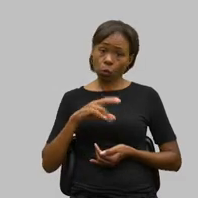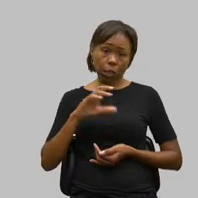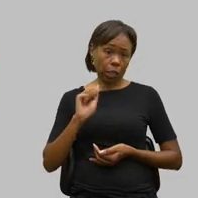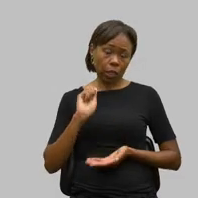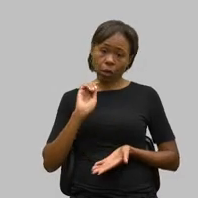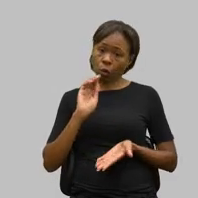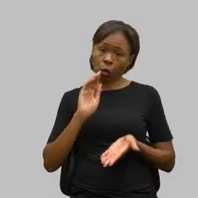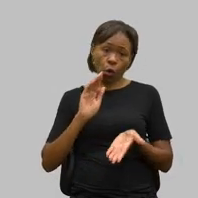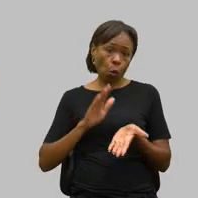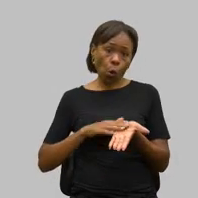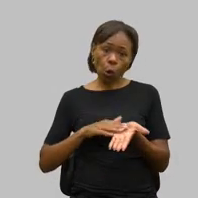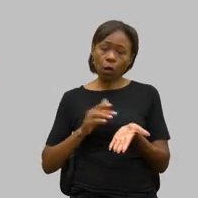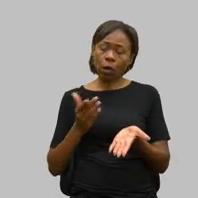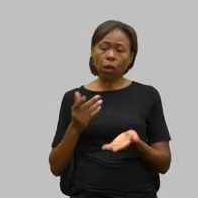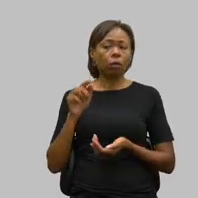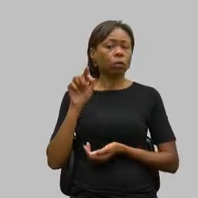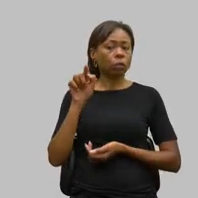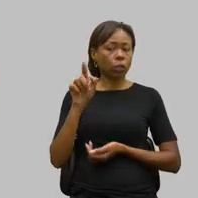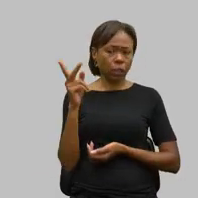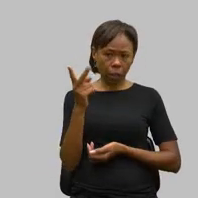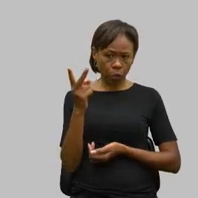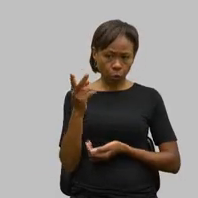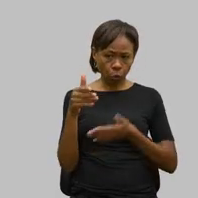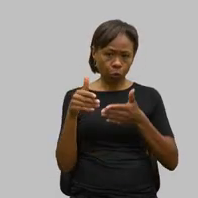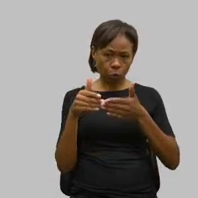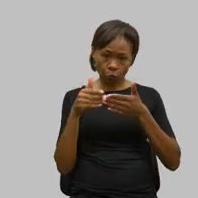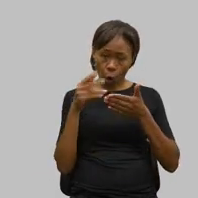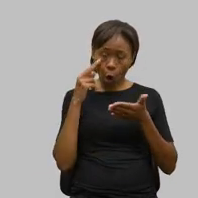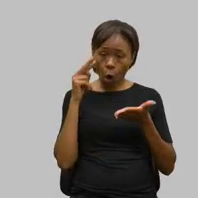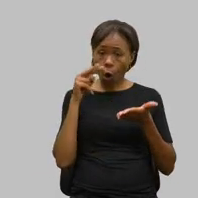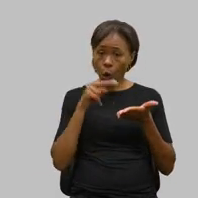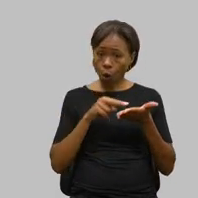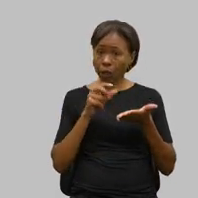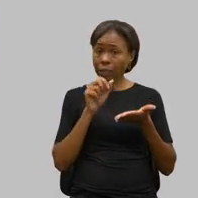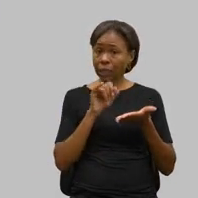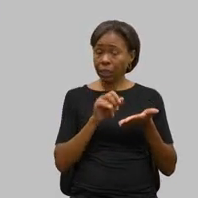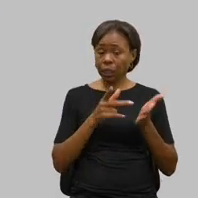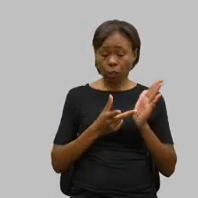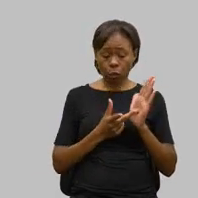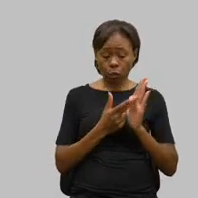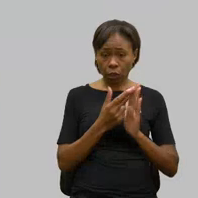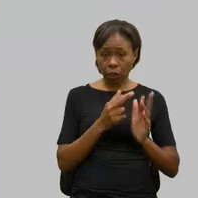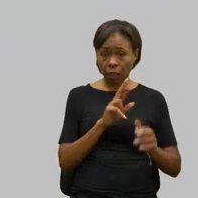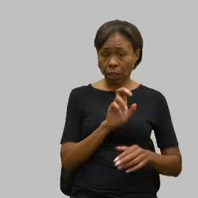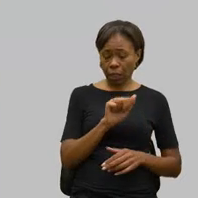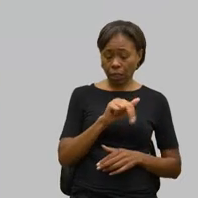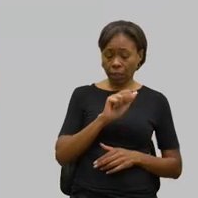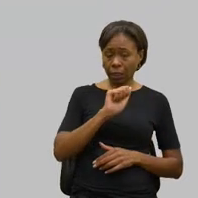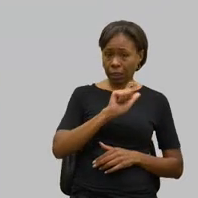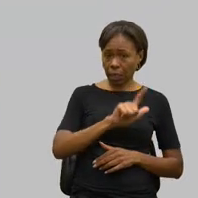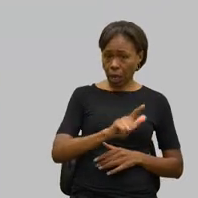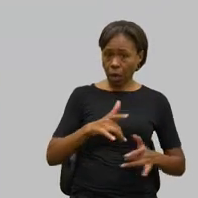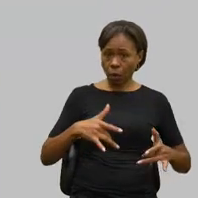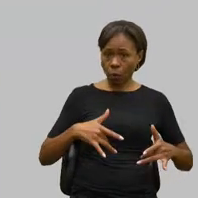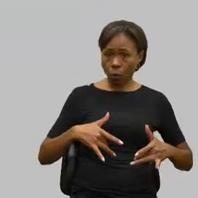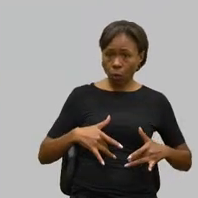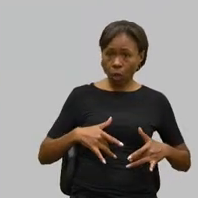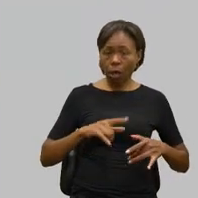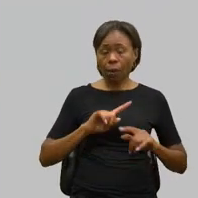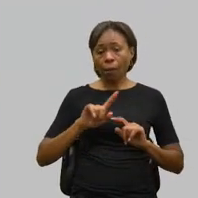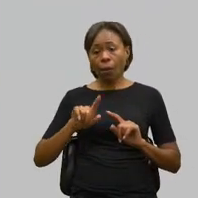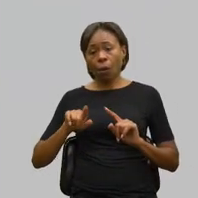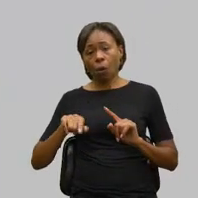Poli e Camila, eu queria que vocês dessem uma olhada, principalmente em cirurgias renais, cirurgias de prováveis tumor